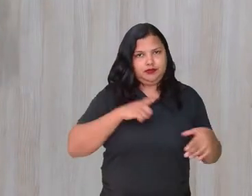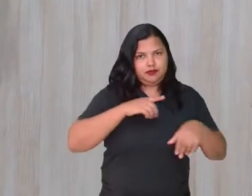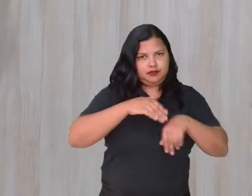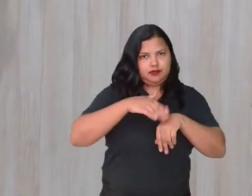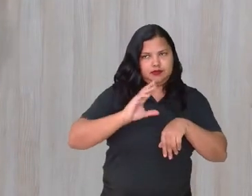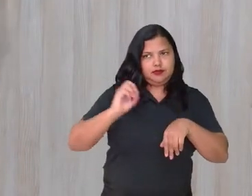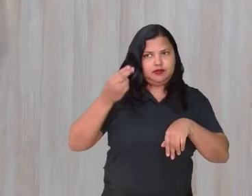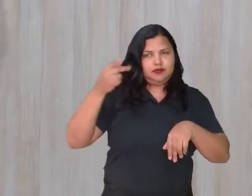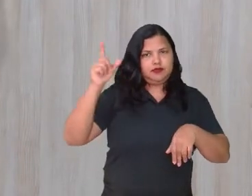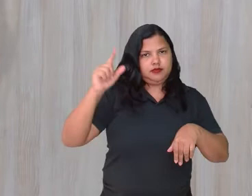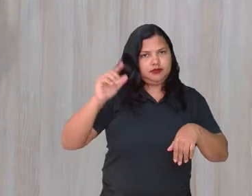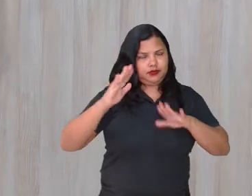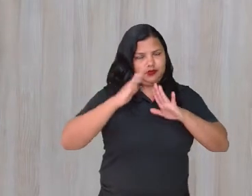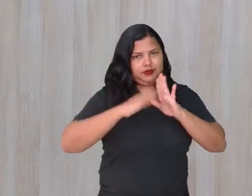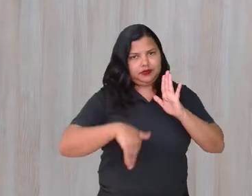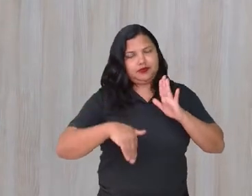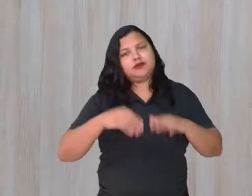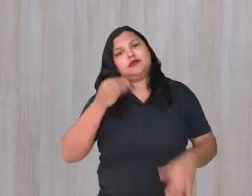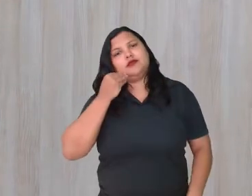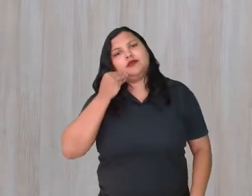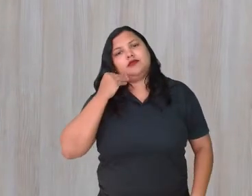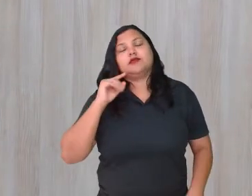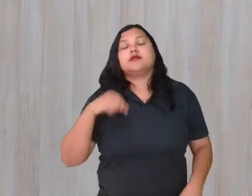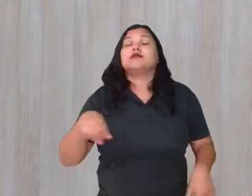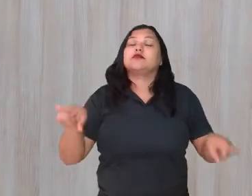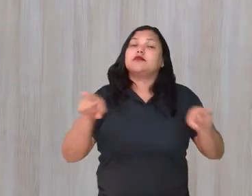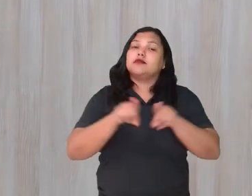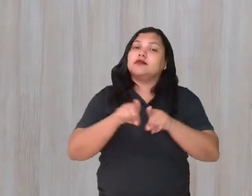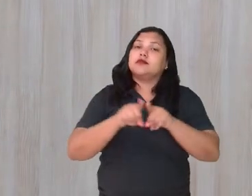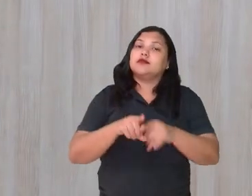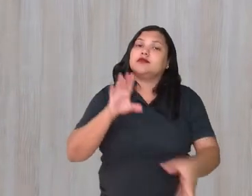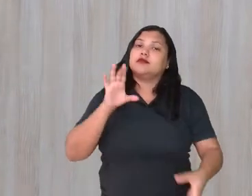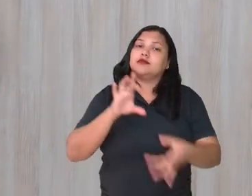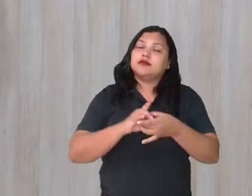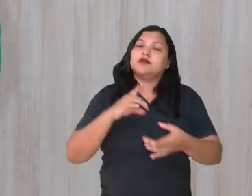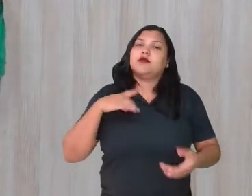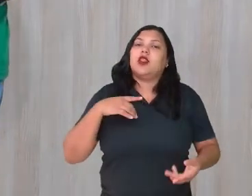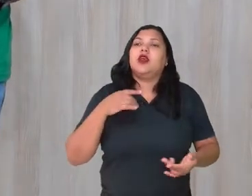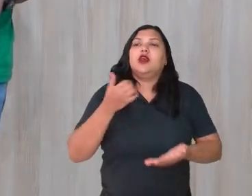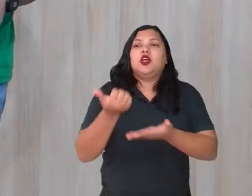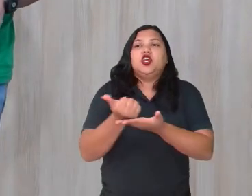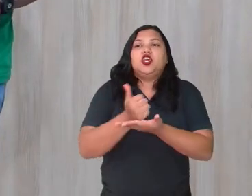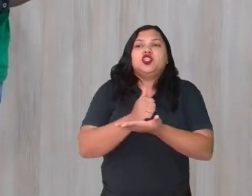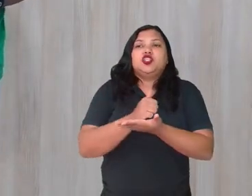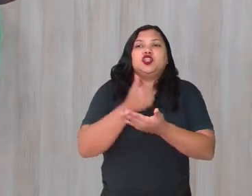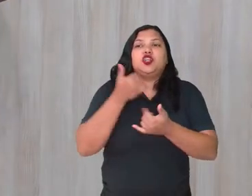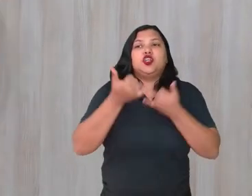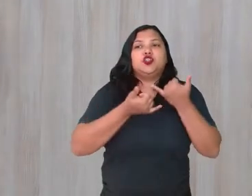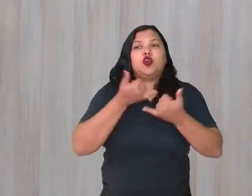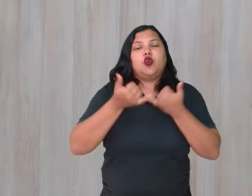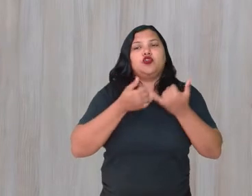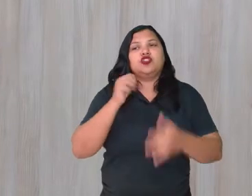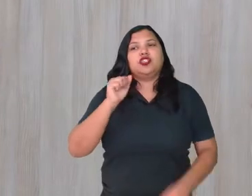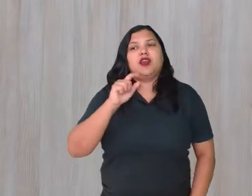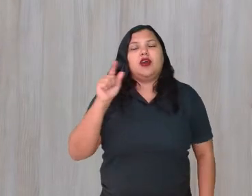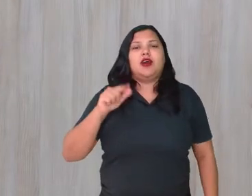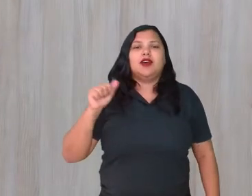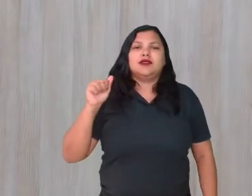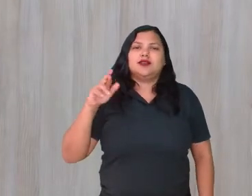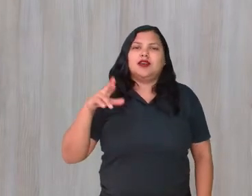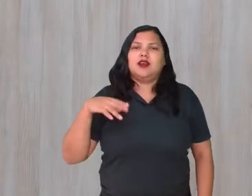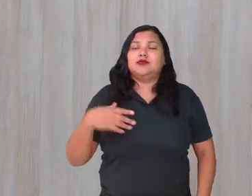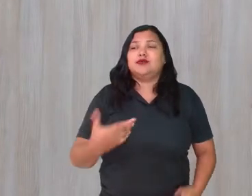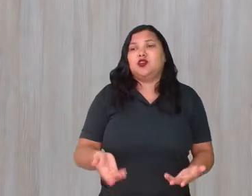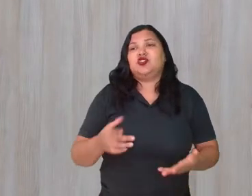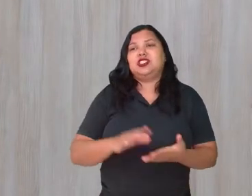ou menos chance, tá bom? Então isso também é muito ligado ao que a gente conhece como jogos de azar, né? Os jogos de azar, eles muitas vezes estão